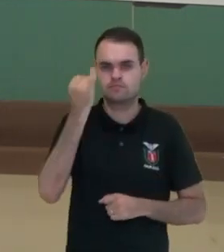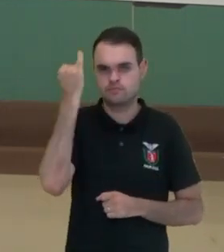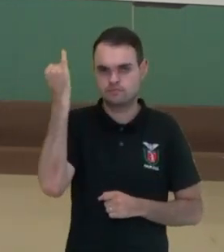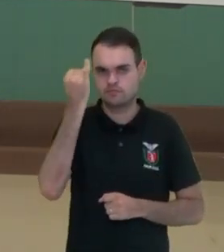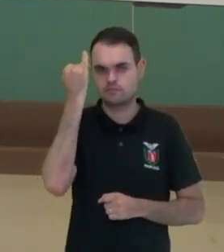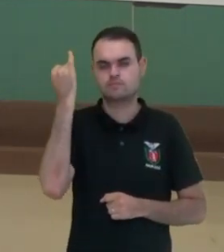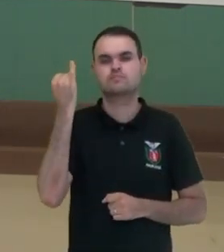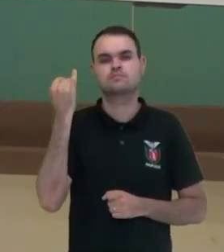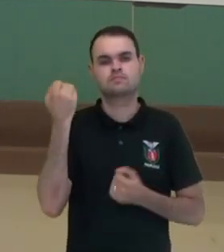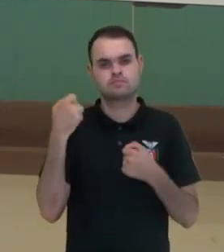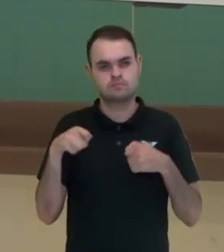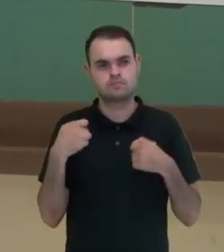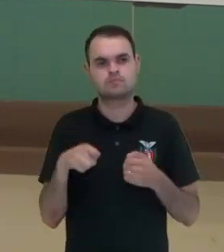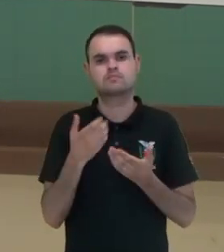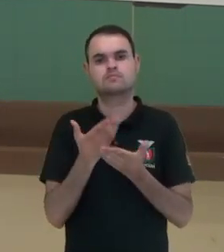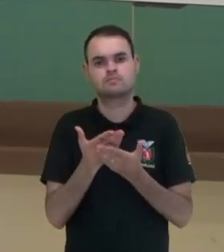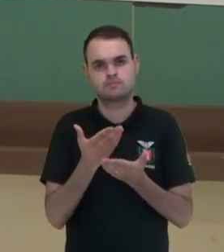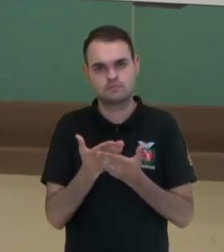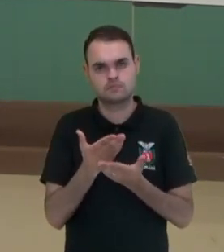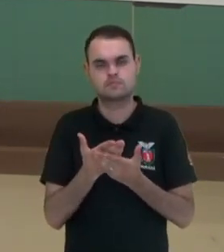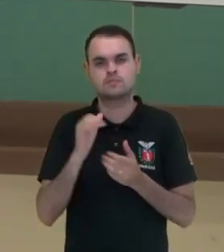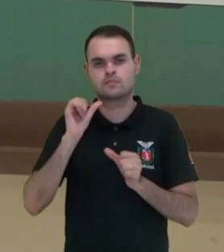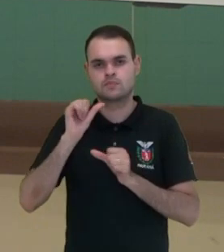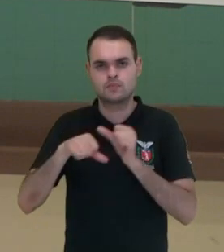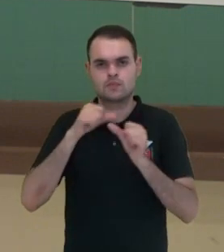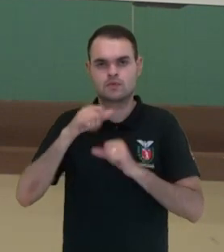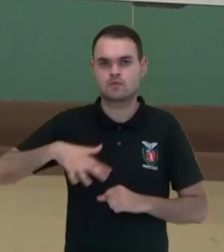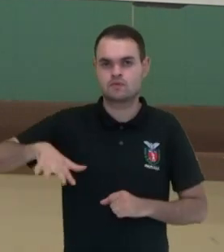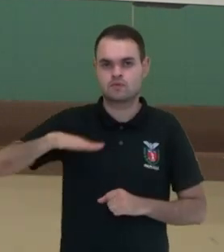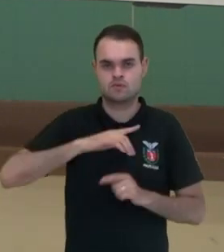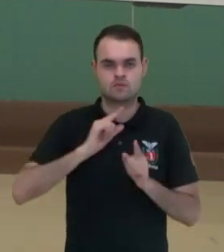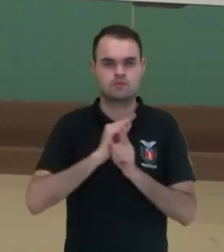importância de entender as transformações do espaço